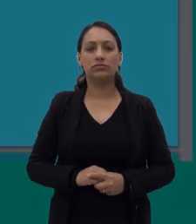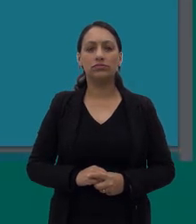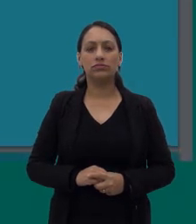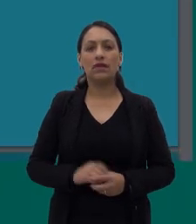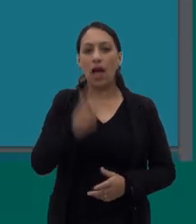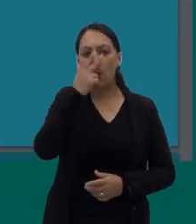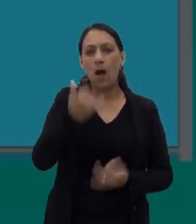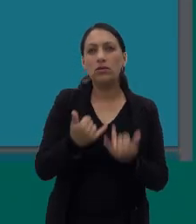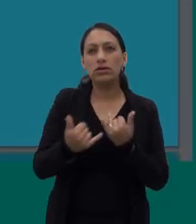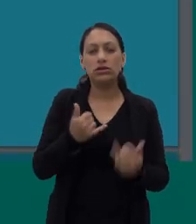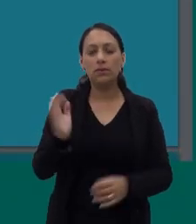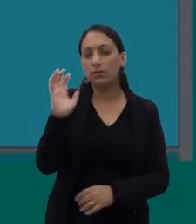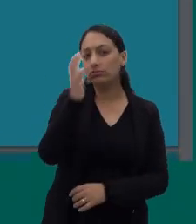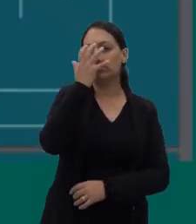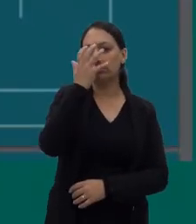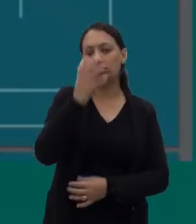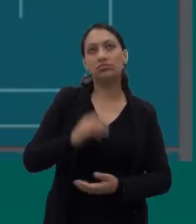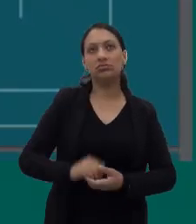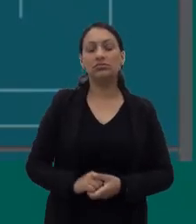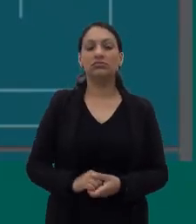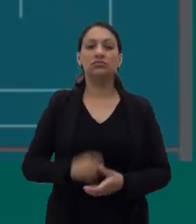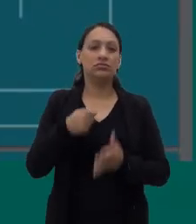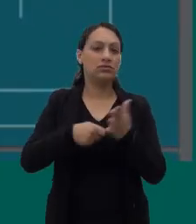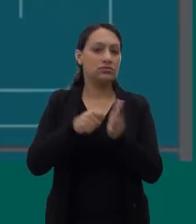Mascarando, assim, muitas vezes também.